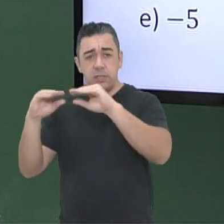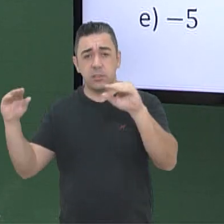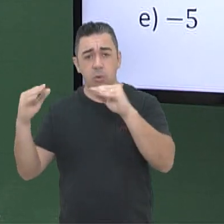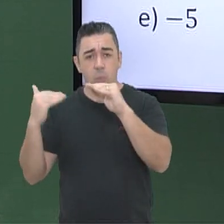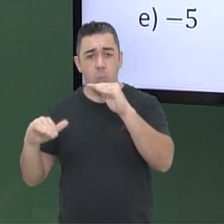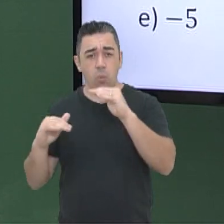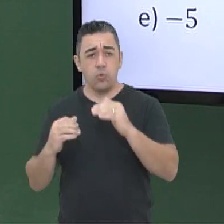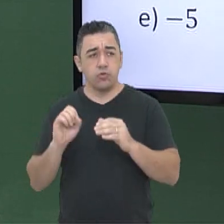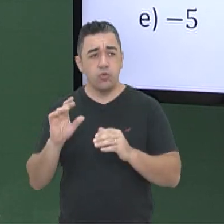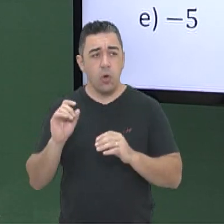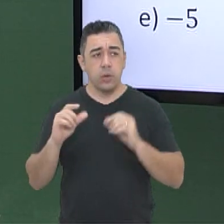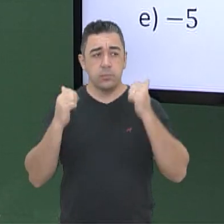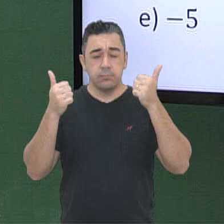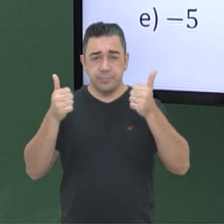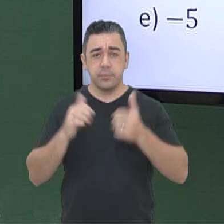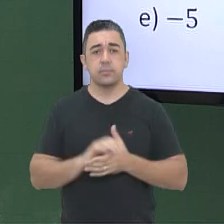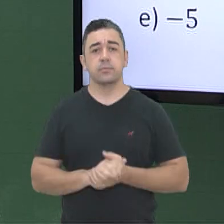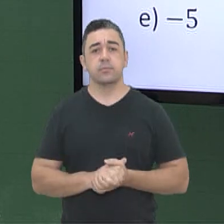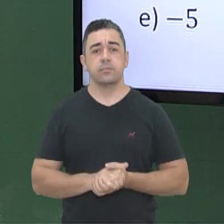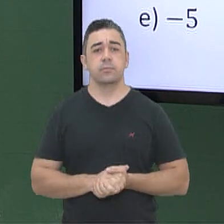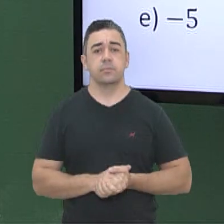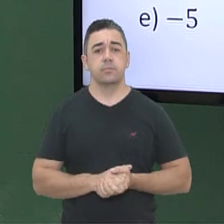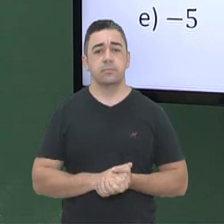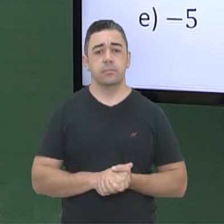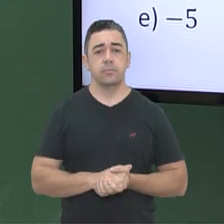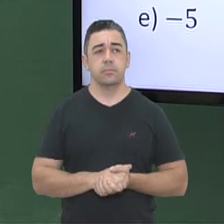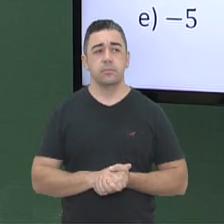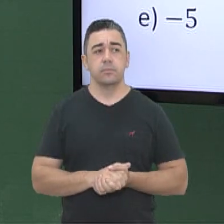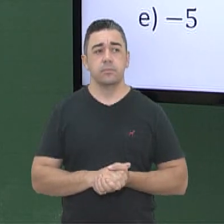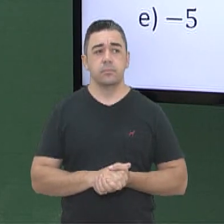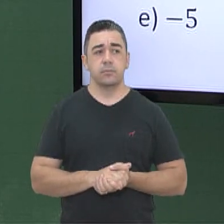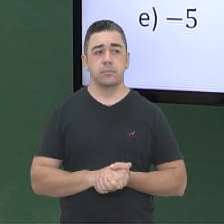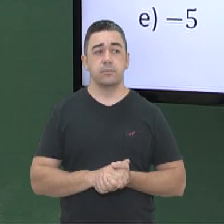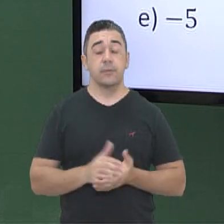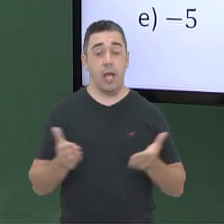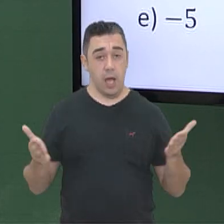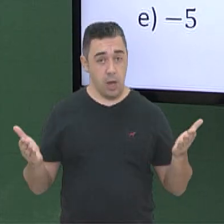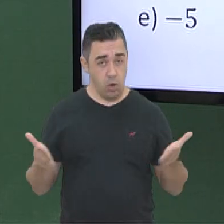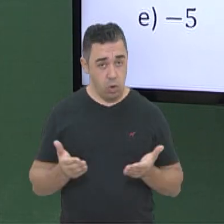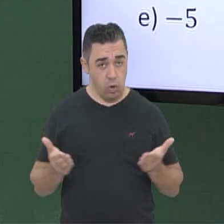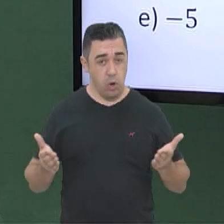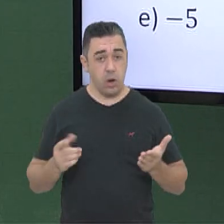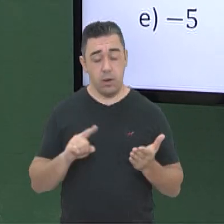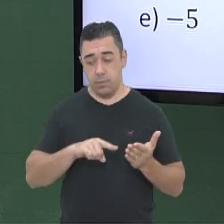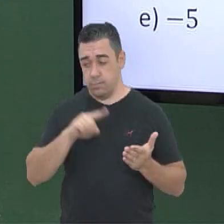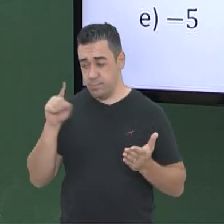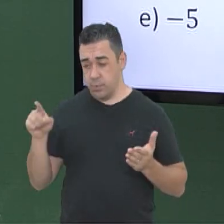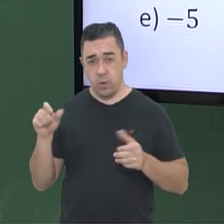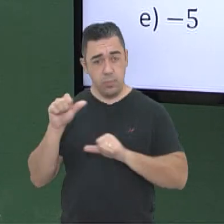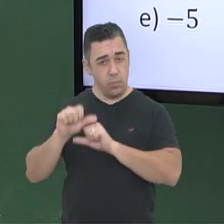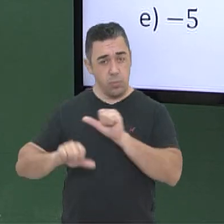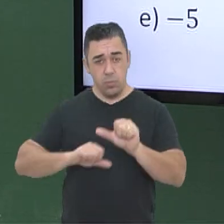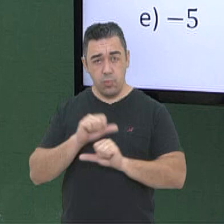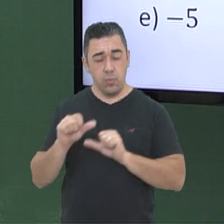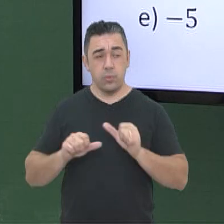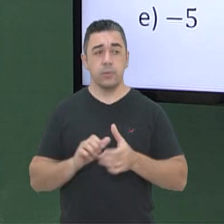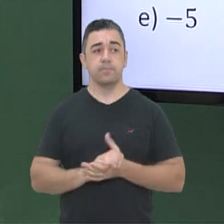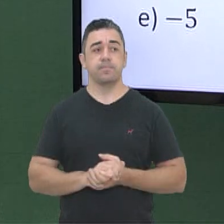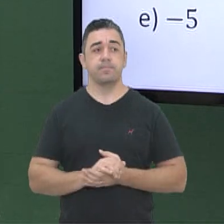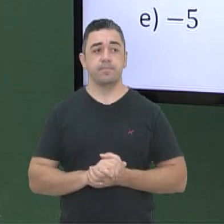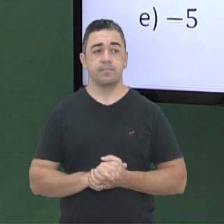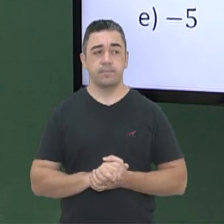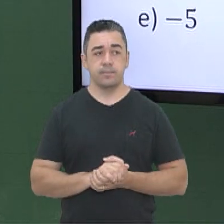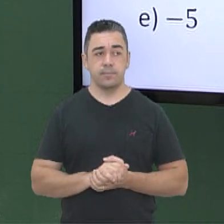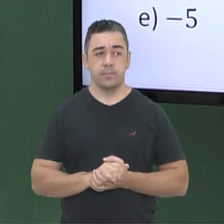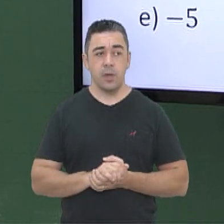o numerador. 3 raiz de 10 menos, agora, vamos mudar o sinal de todo mundo aqui dentro, tá?